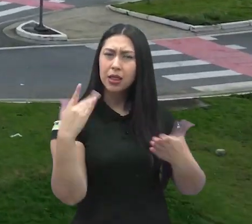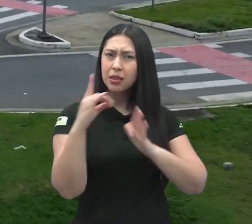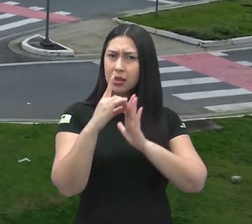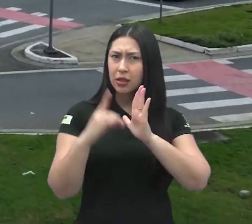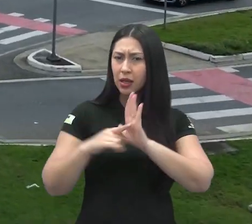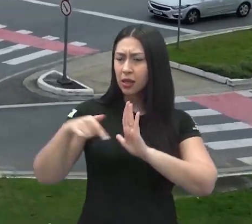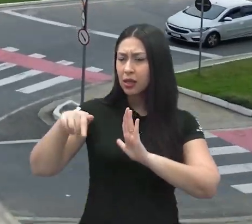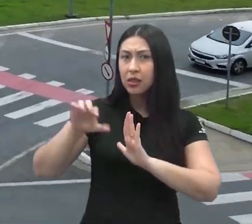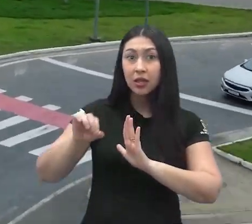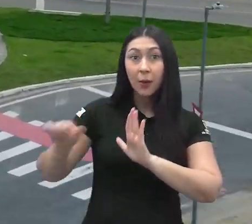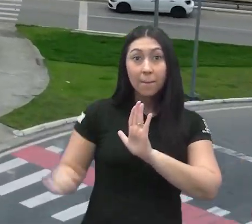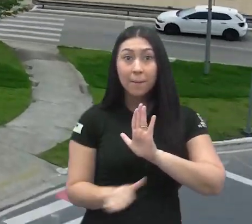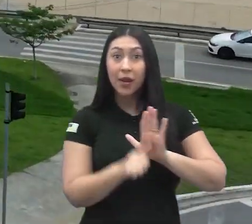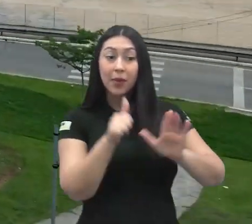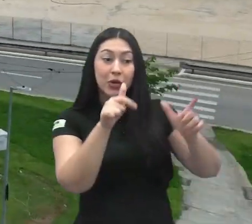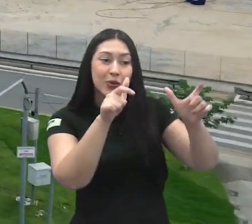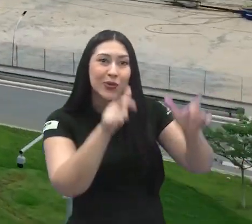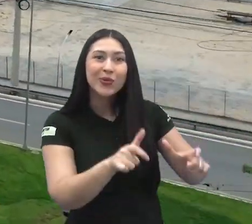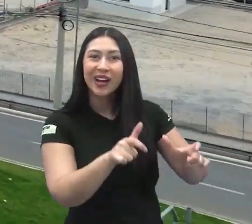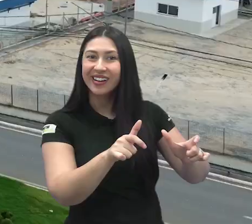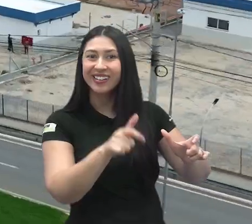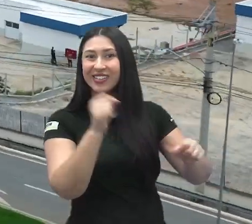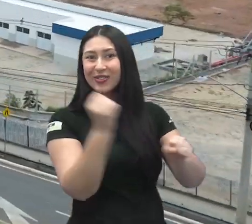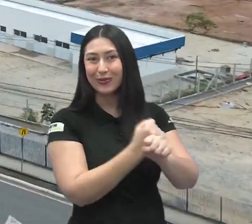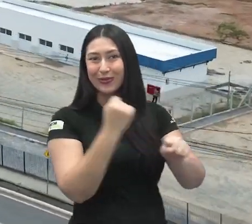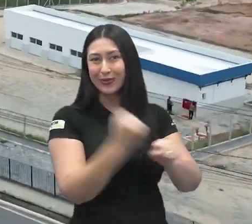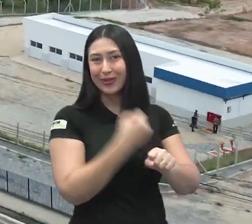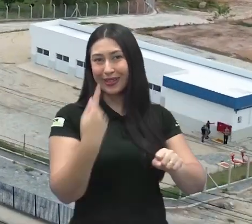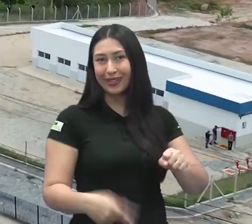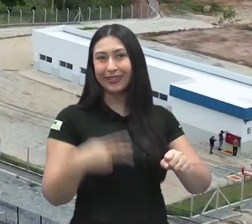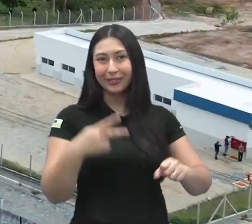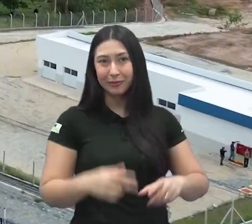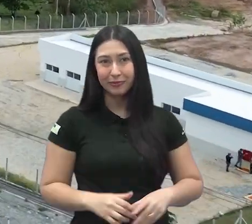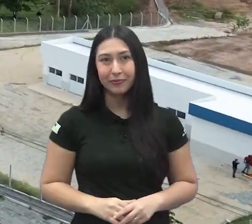de 70, foi o primeiro lote do bairro.